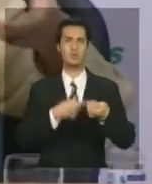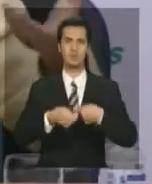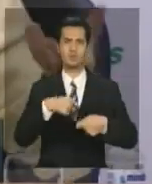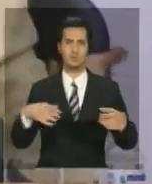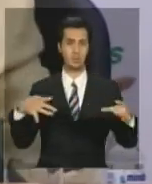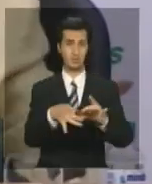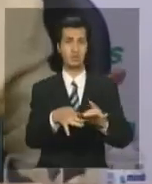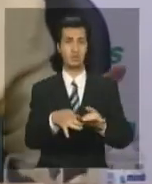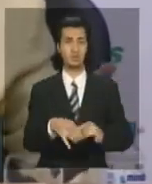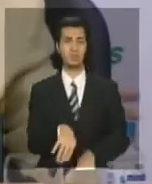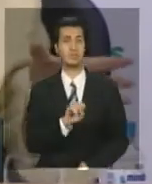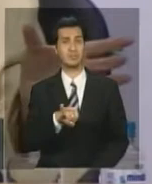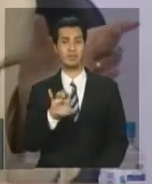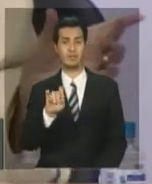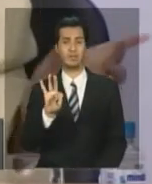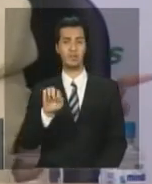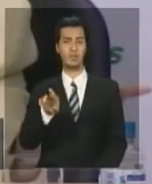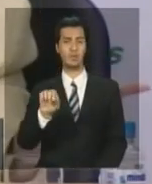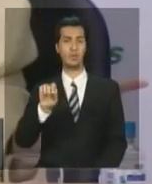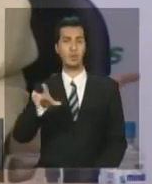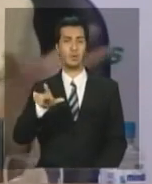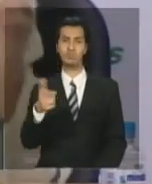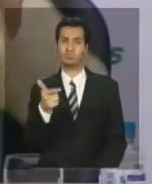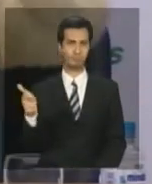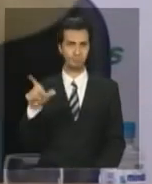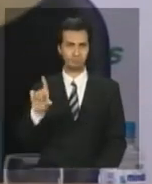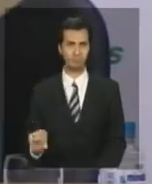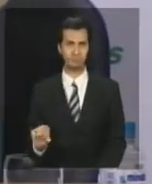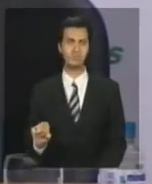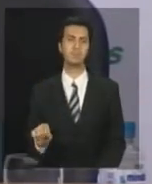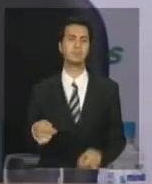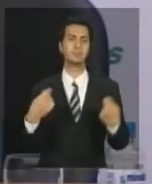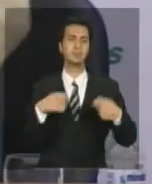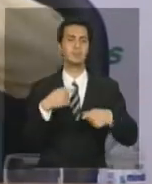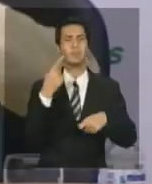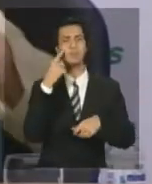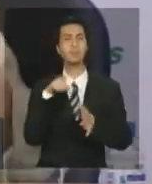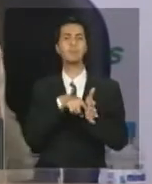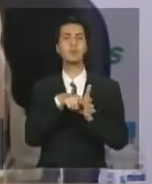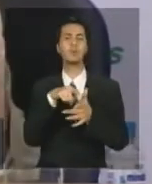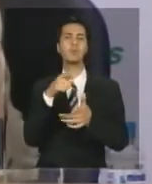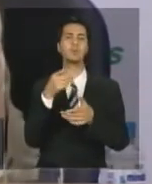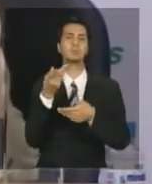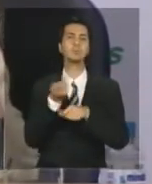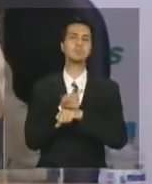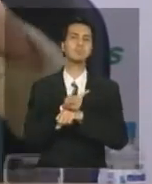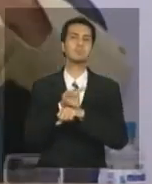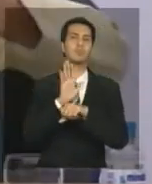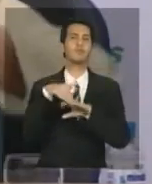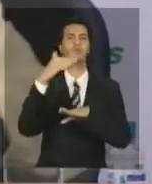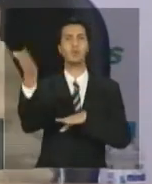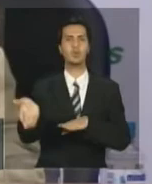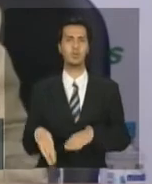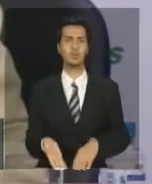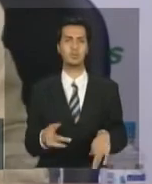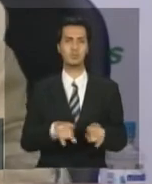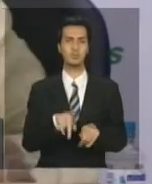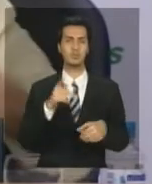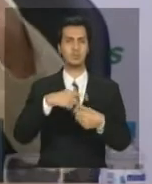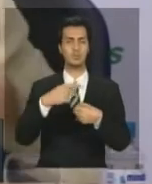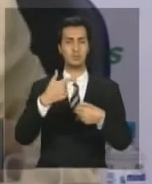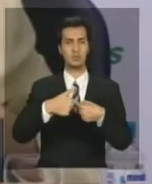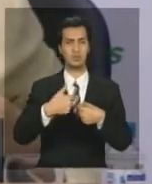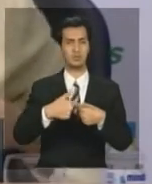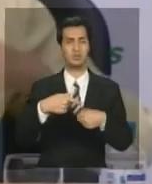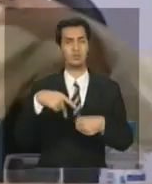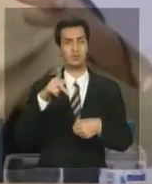Quando você não tem o etanol, quando ele fica curto, você vai ter que buscar etanol fora. Você vai buscar a gasolina fora, para